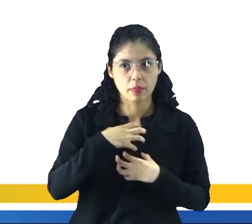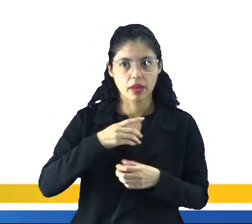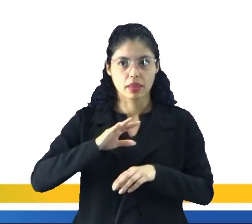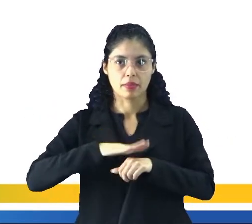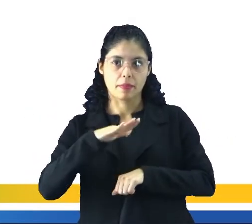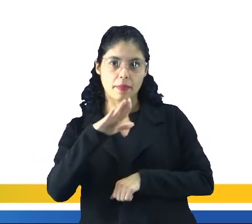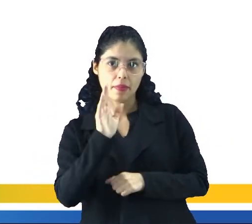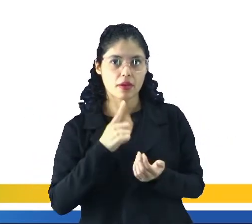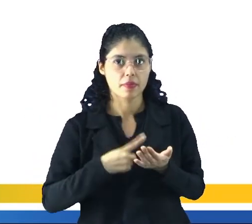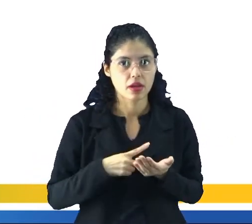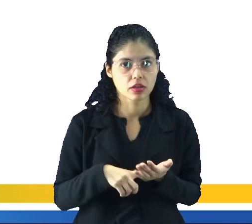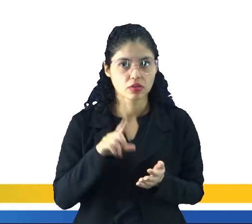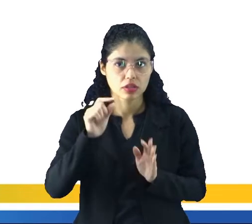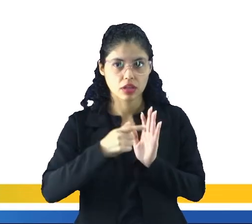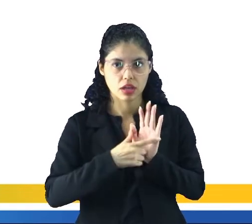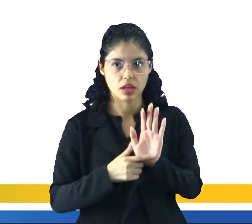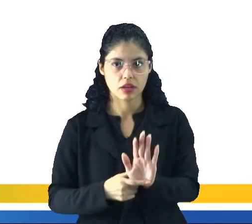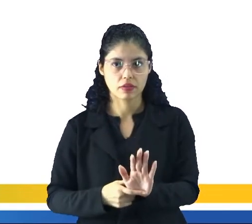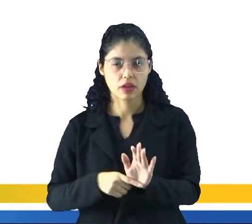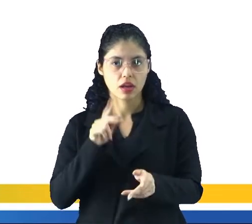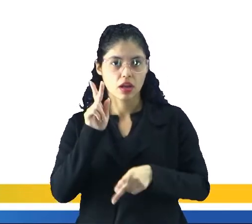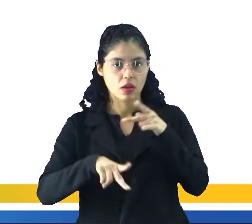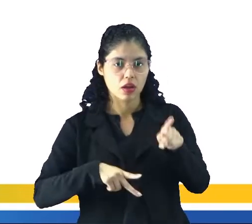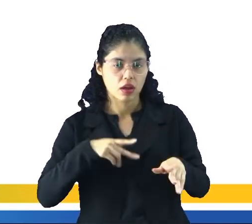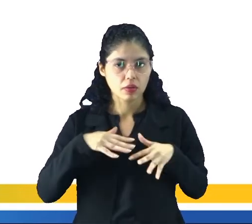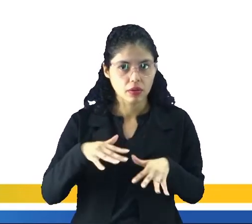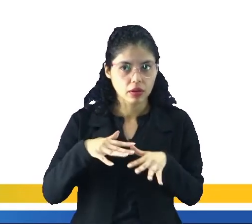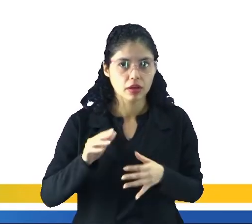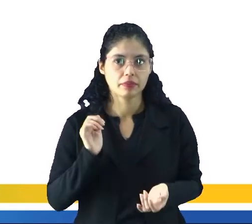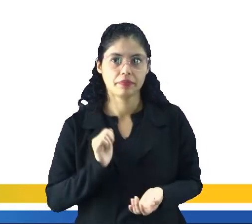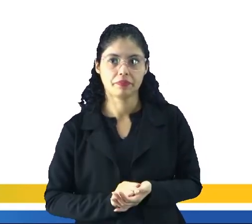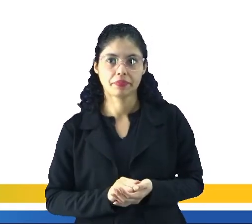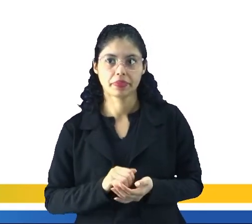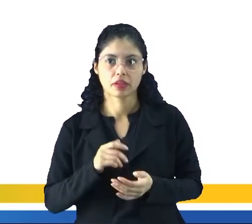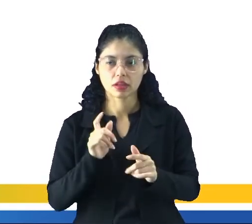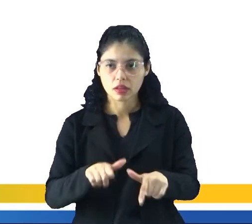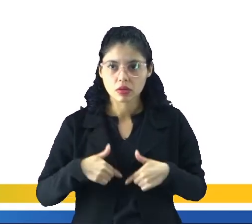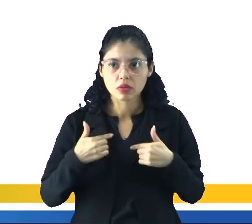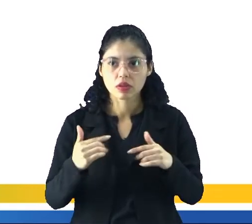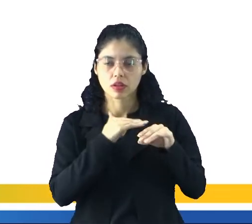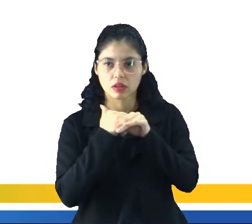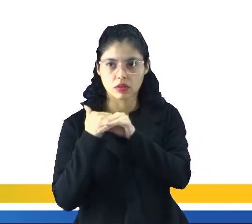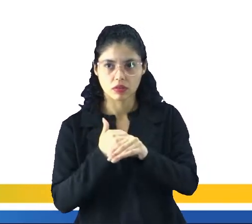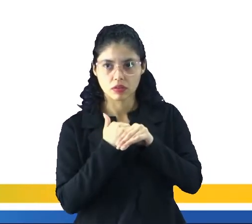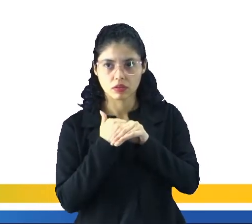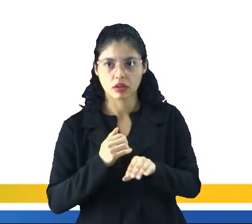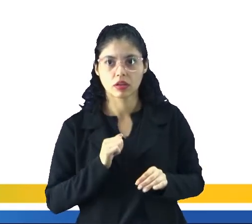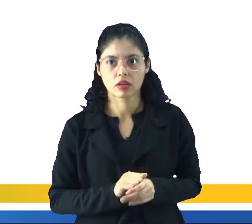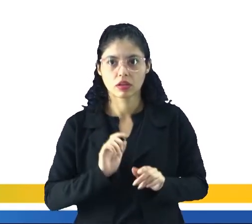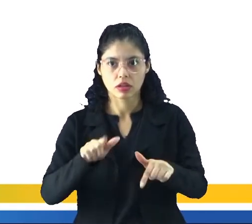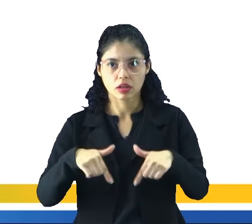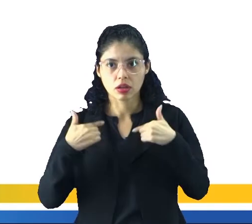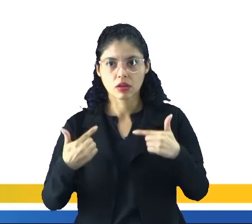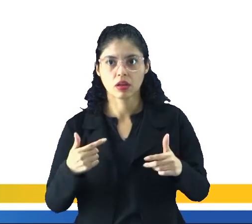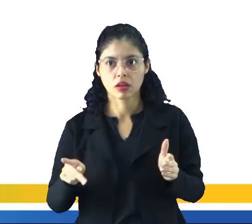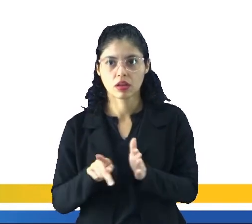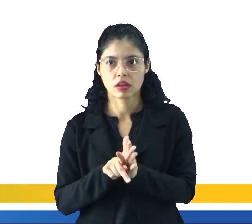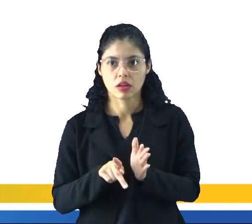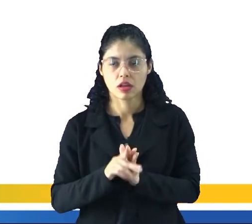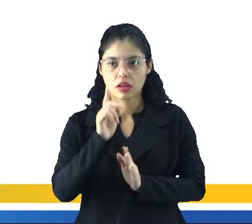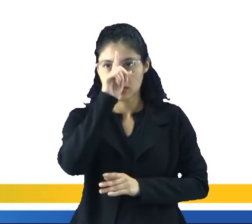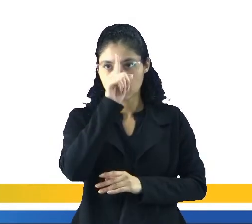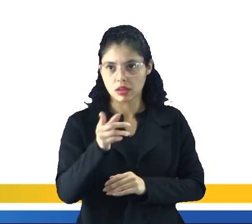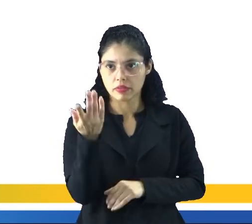mais marcantes no que se refere à mobilização popular. A defesa da igualdade e a luta contra os privilégios da nobreza